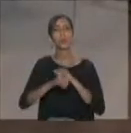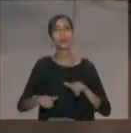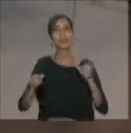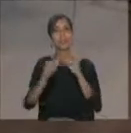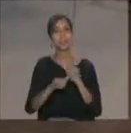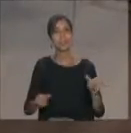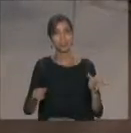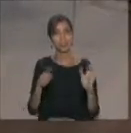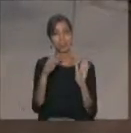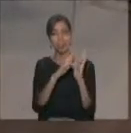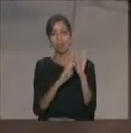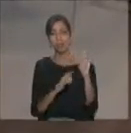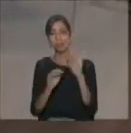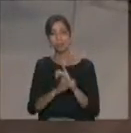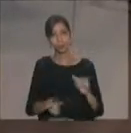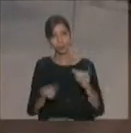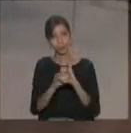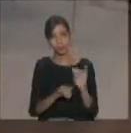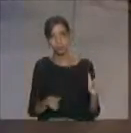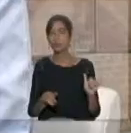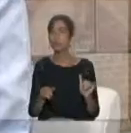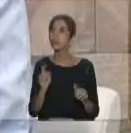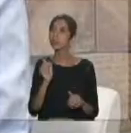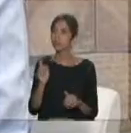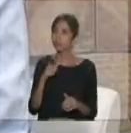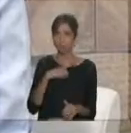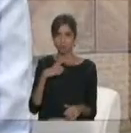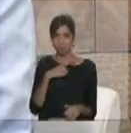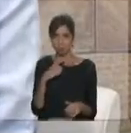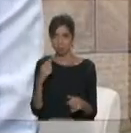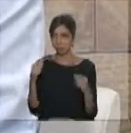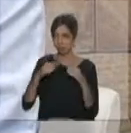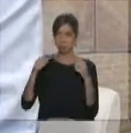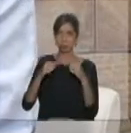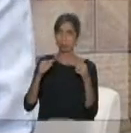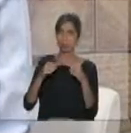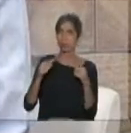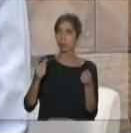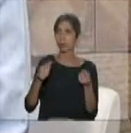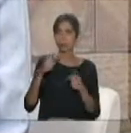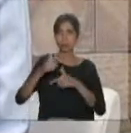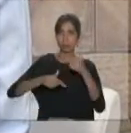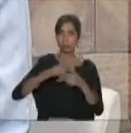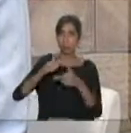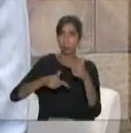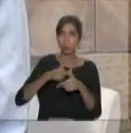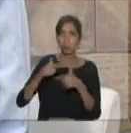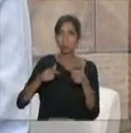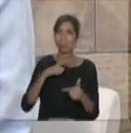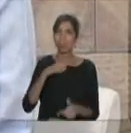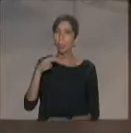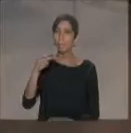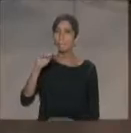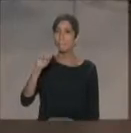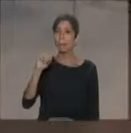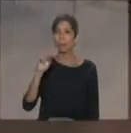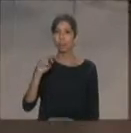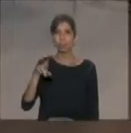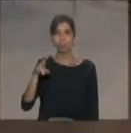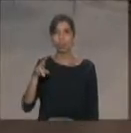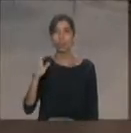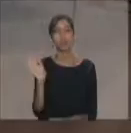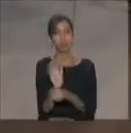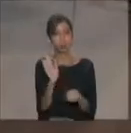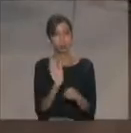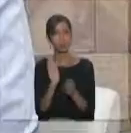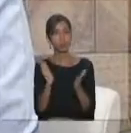redação publicitária, não foi isso? Você trabalhou, teve alguma coisa a ver com um trabalho que tinha o Maltner? Ele colaborou com a revista. Com